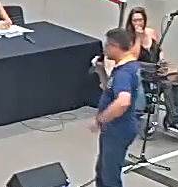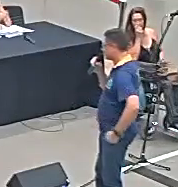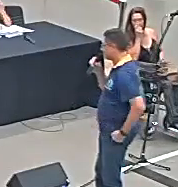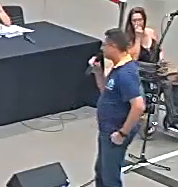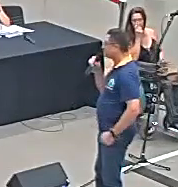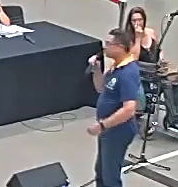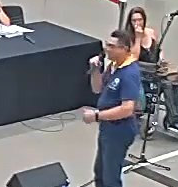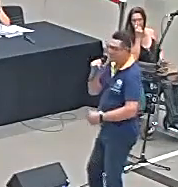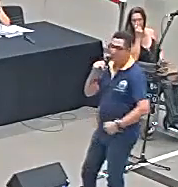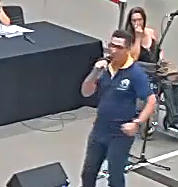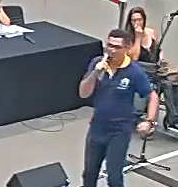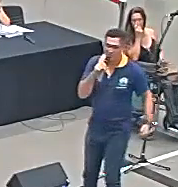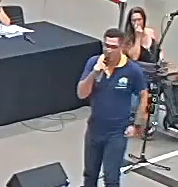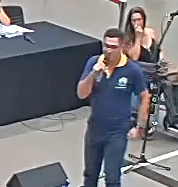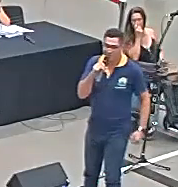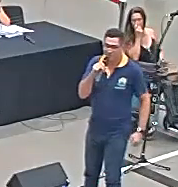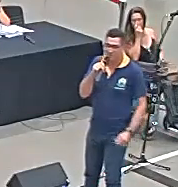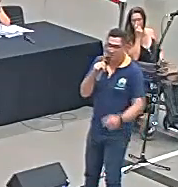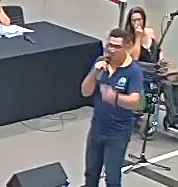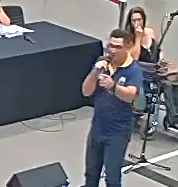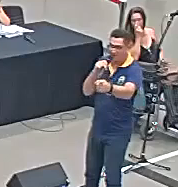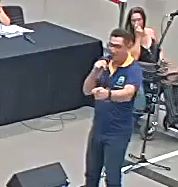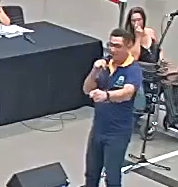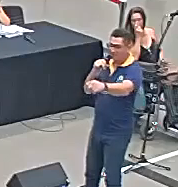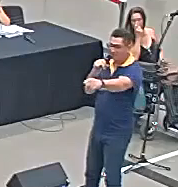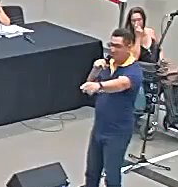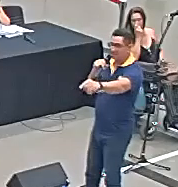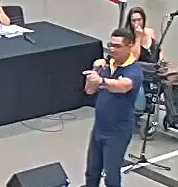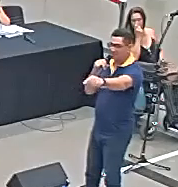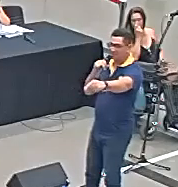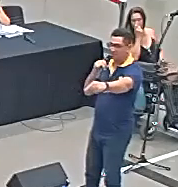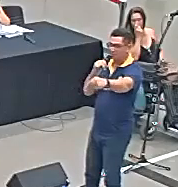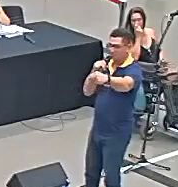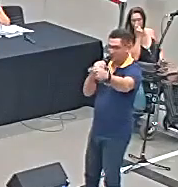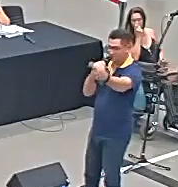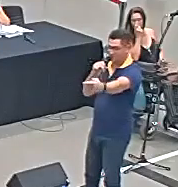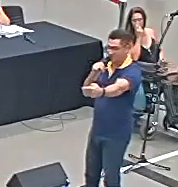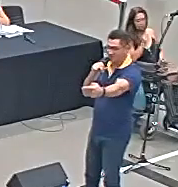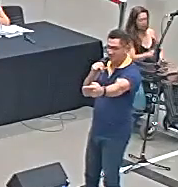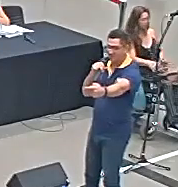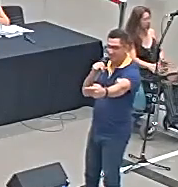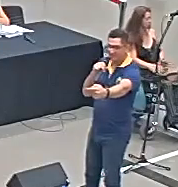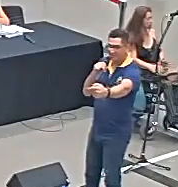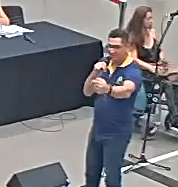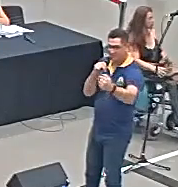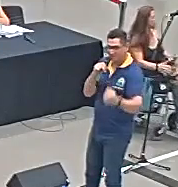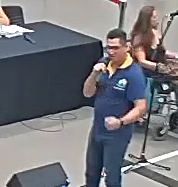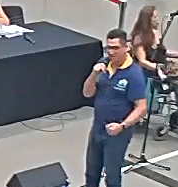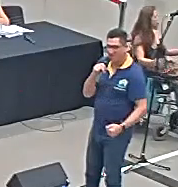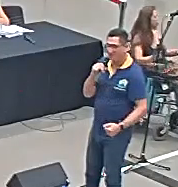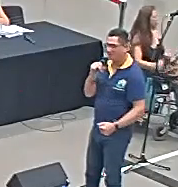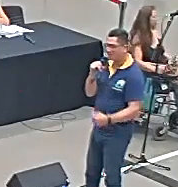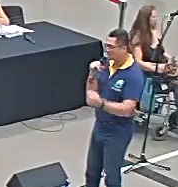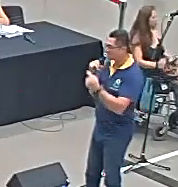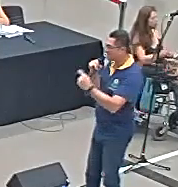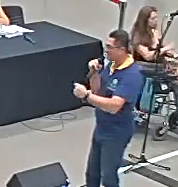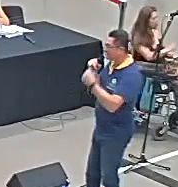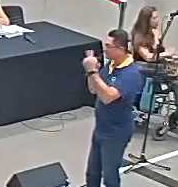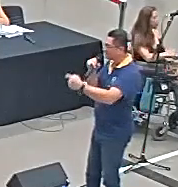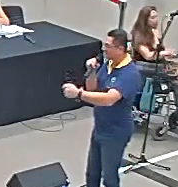precisamos de cinto dentro do nossos ônibus porque uma h vai causar muito mais gente com deficiência e ainda